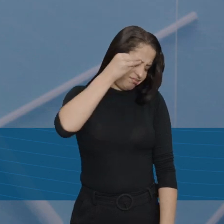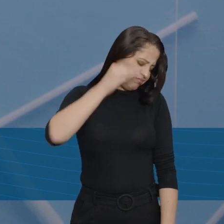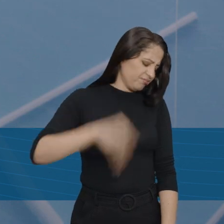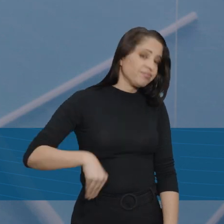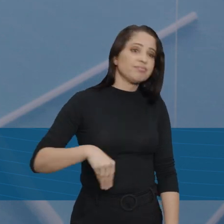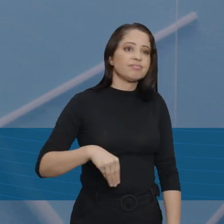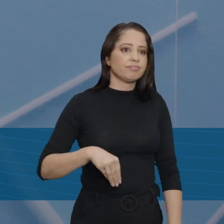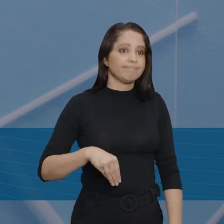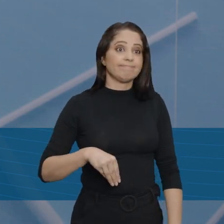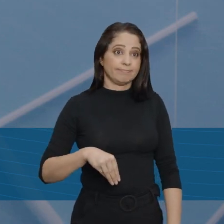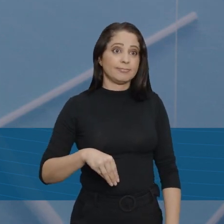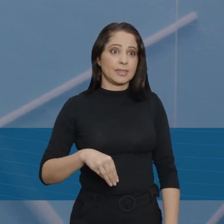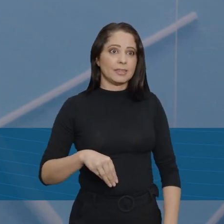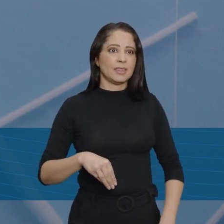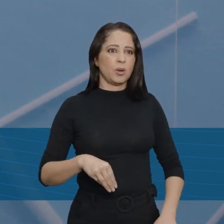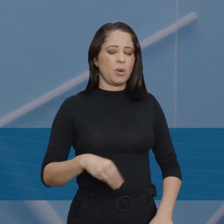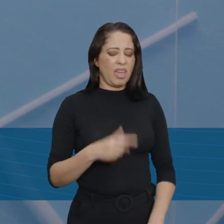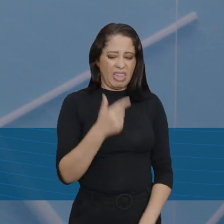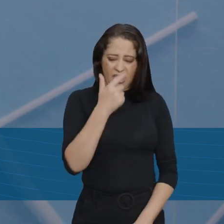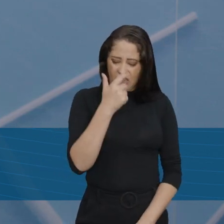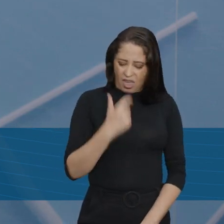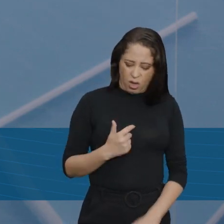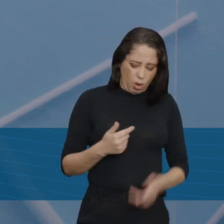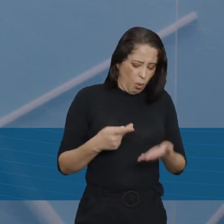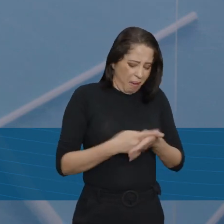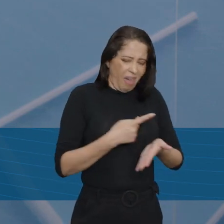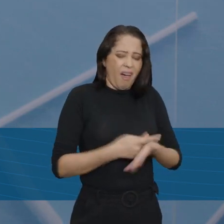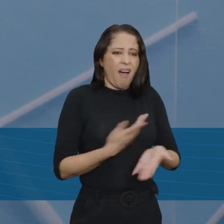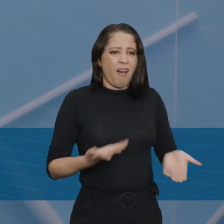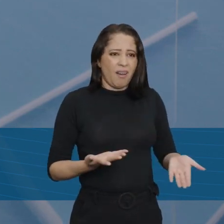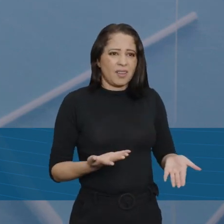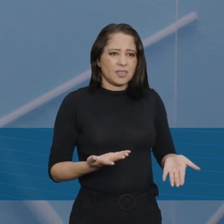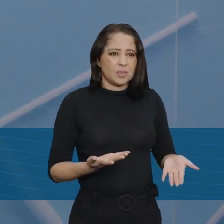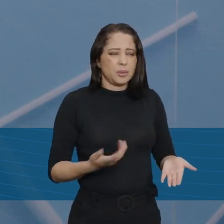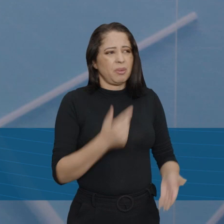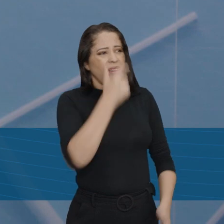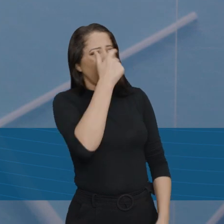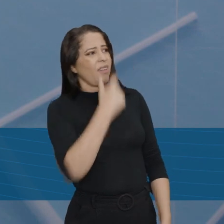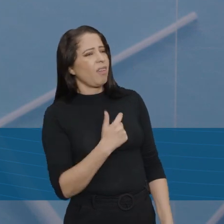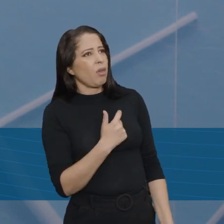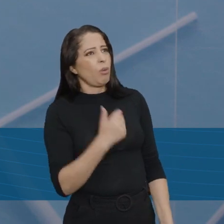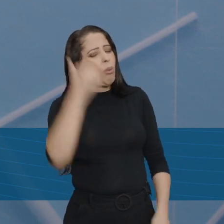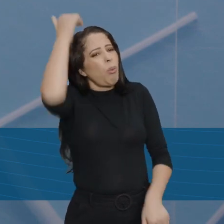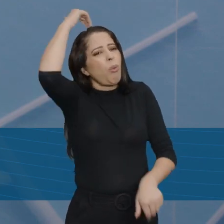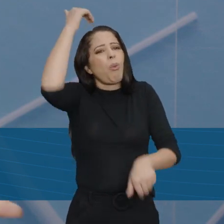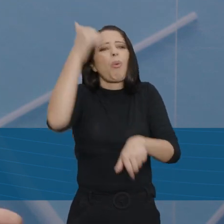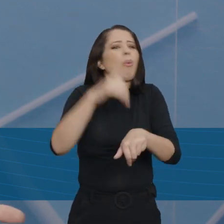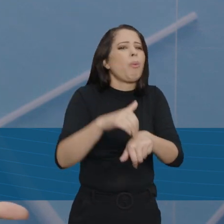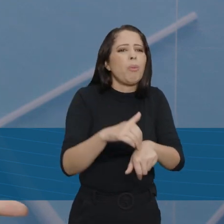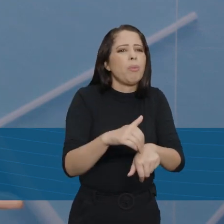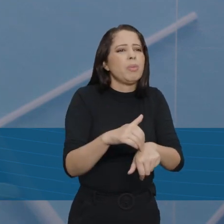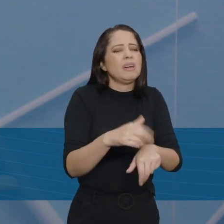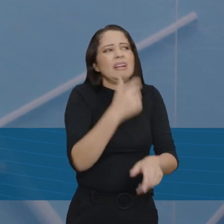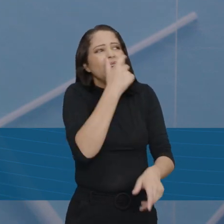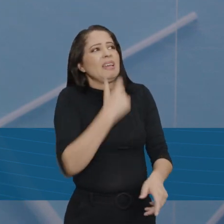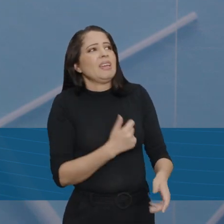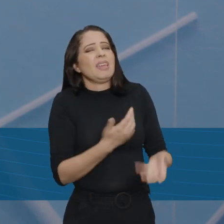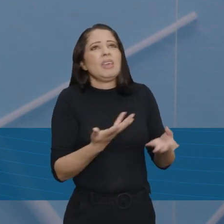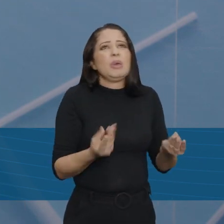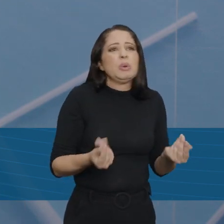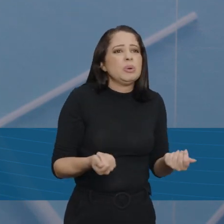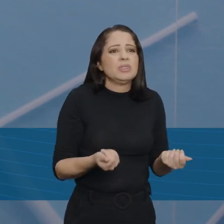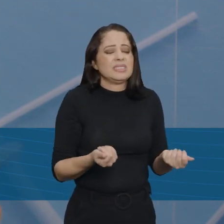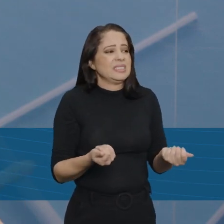se percebe, e aí parece que realmente ela é errada, né, que ela que deveria ser, de alguma maneira,